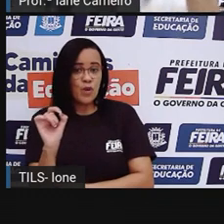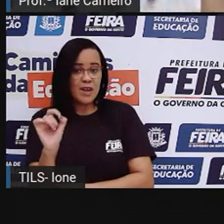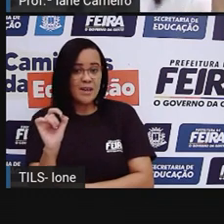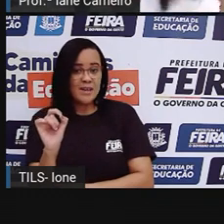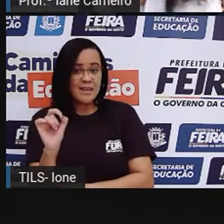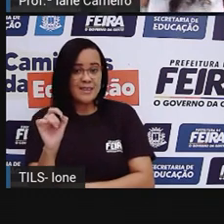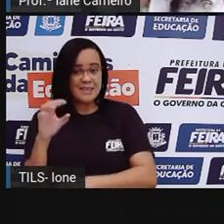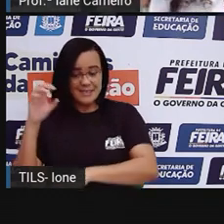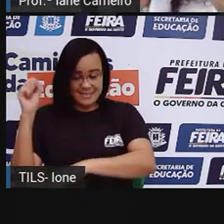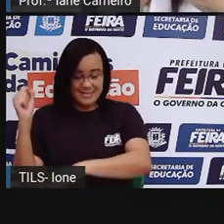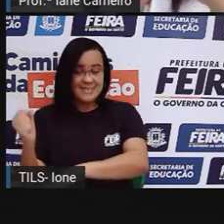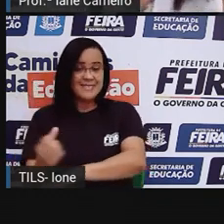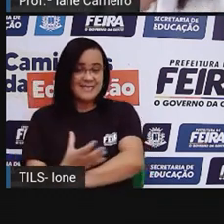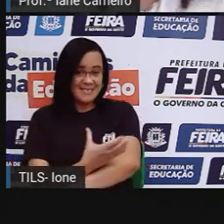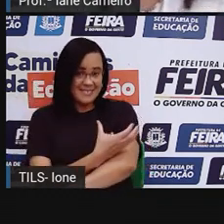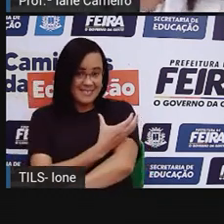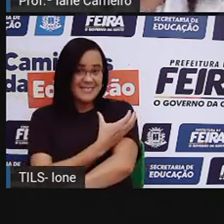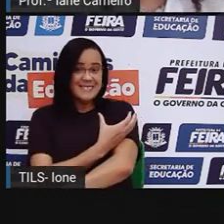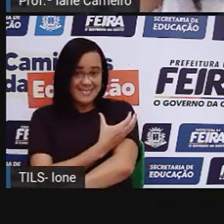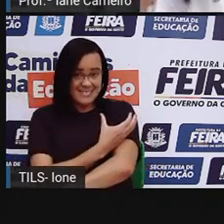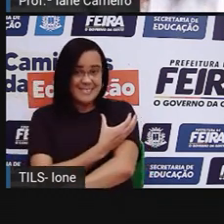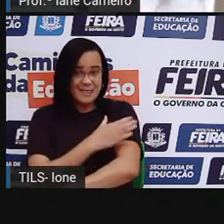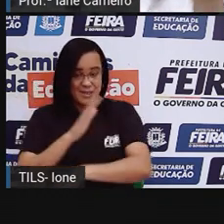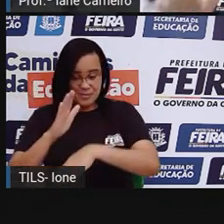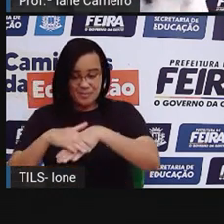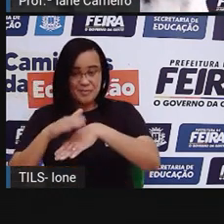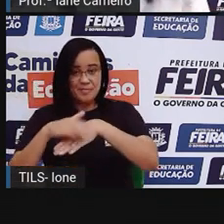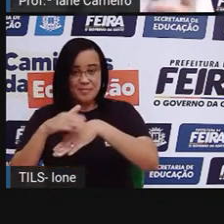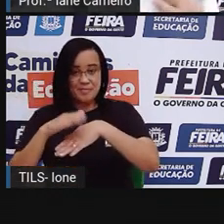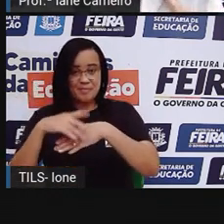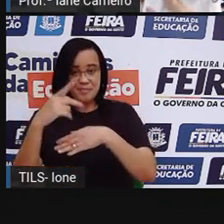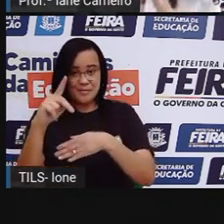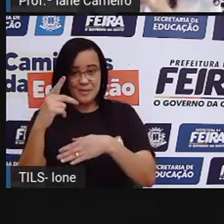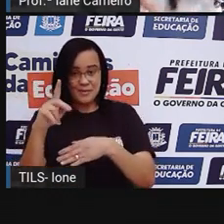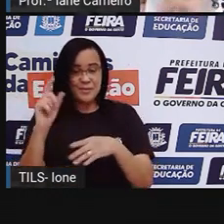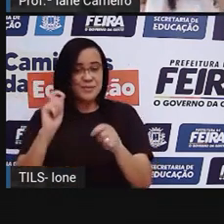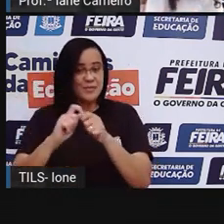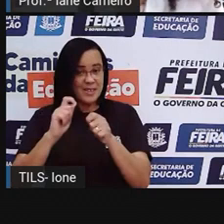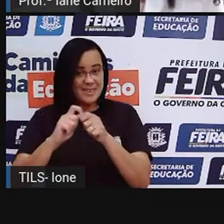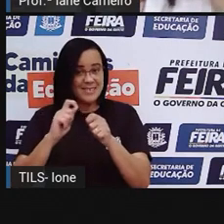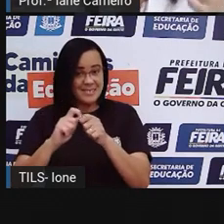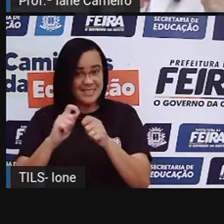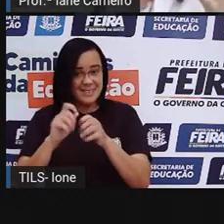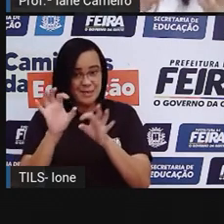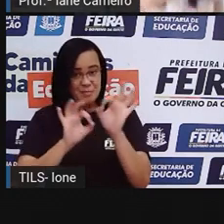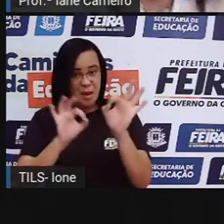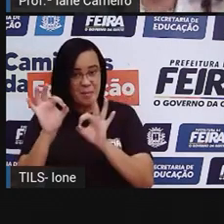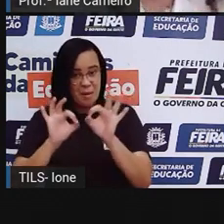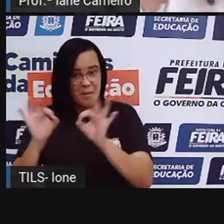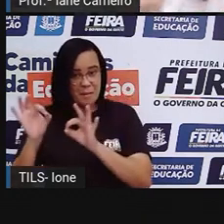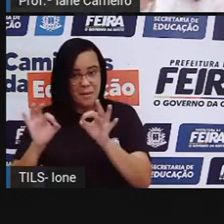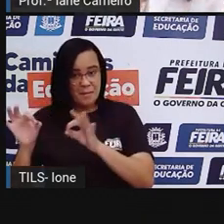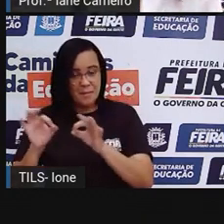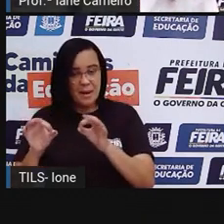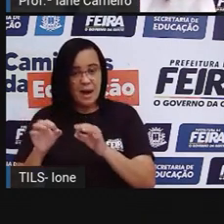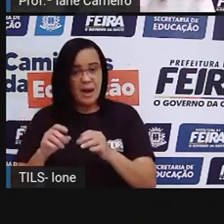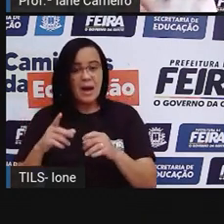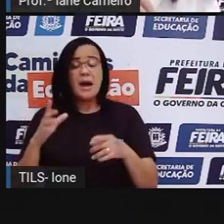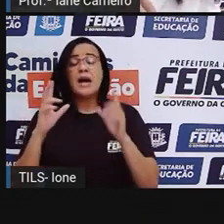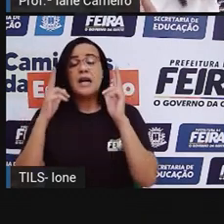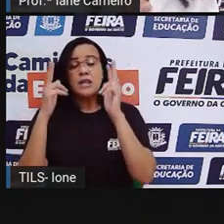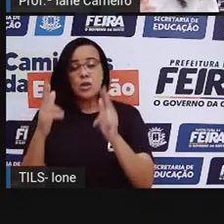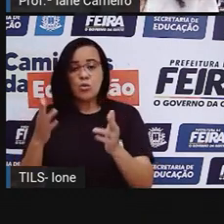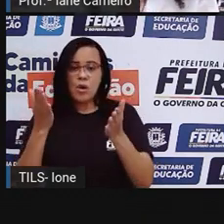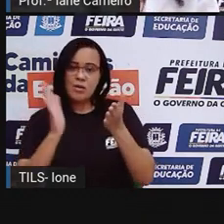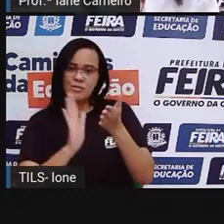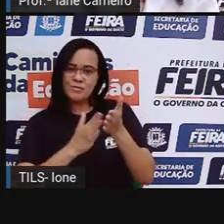emoci, né, vem de emoção, nário. Vocês vão construir como se fosse um dicionário, só que